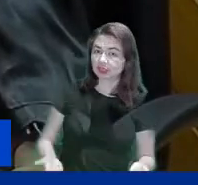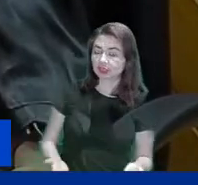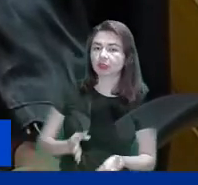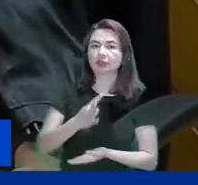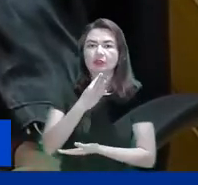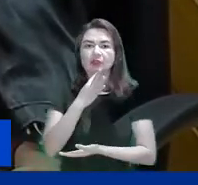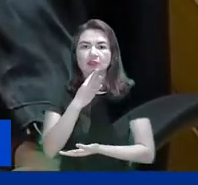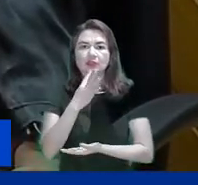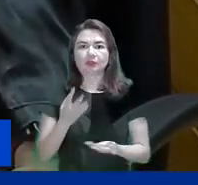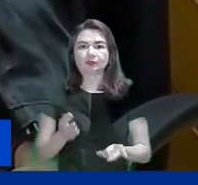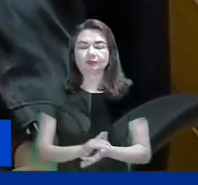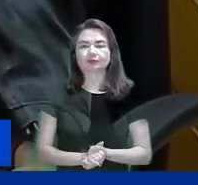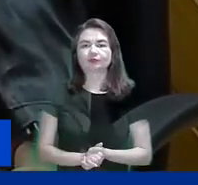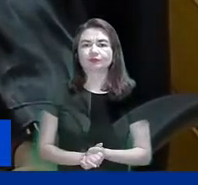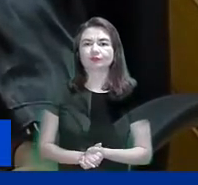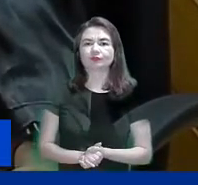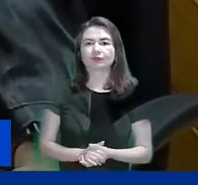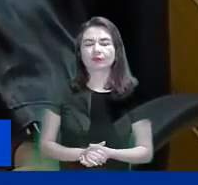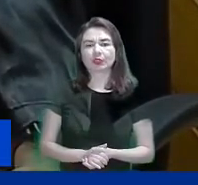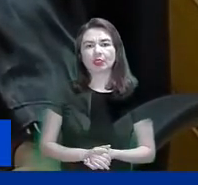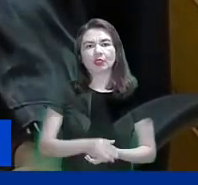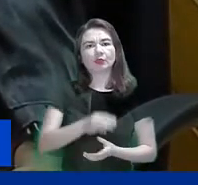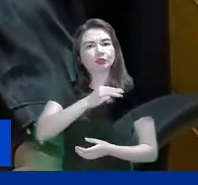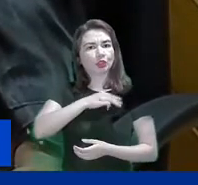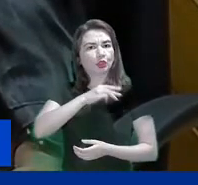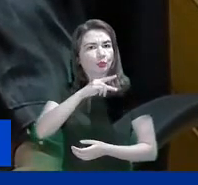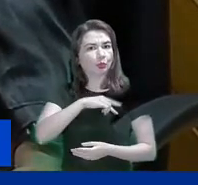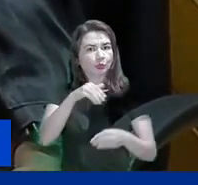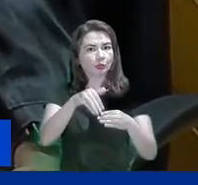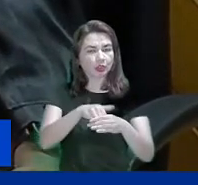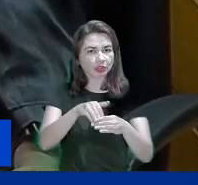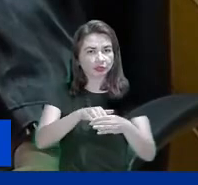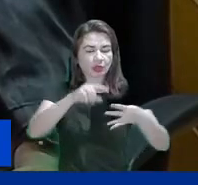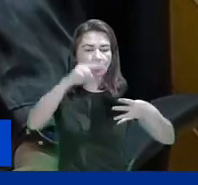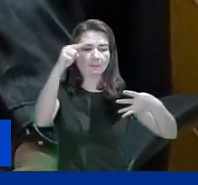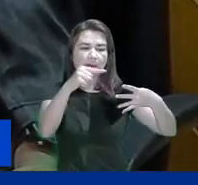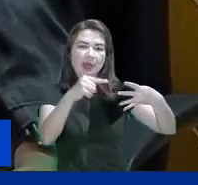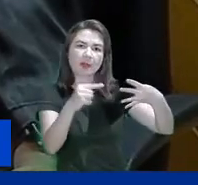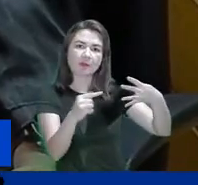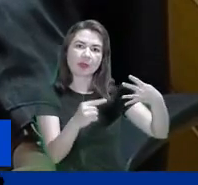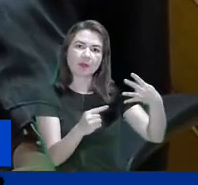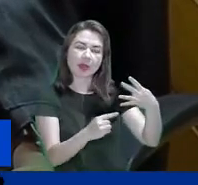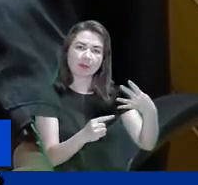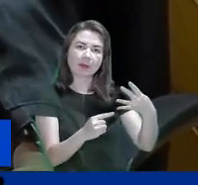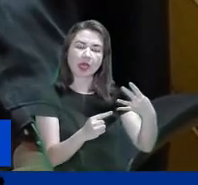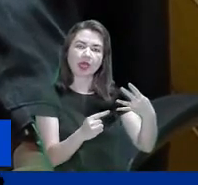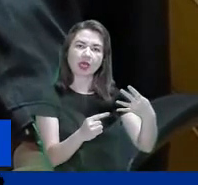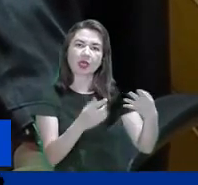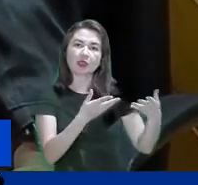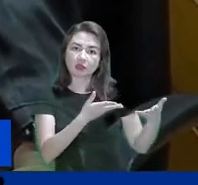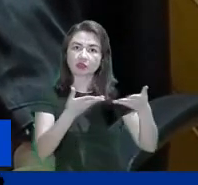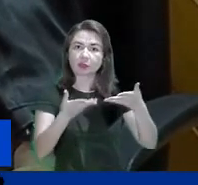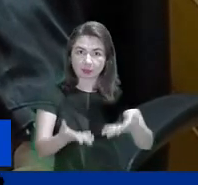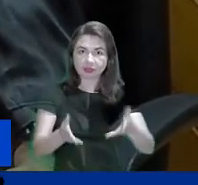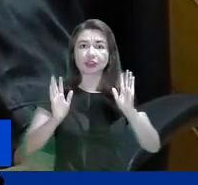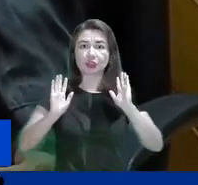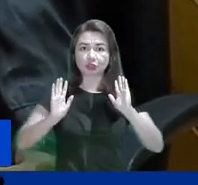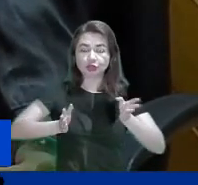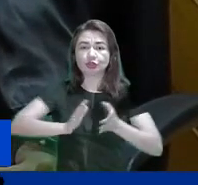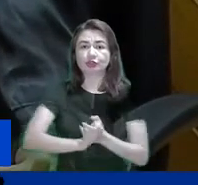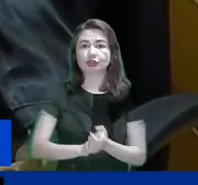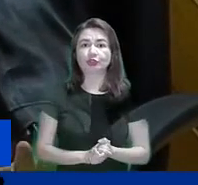questões levantadas pelo Ministério Público foram todas enfrentadas num acordo combatido, sendo a insurgência em razão